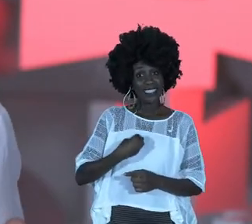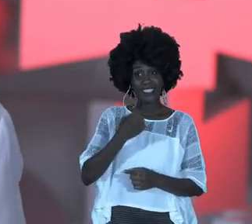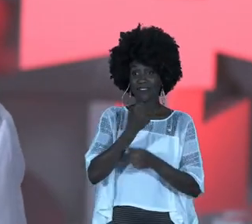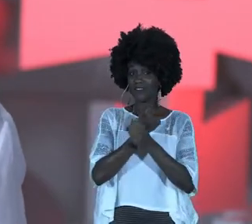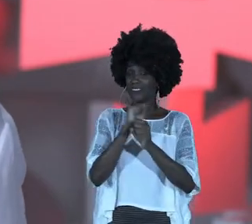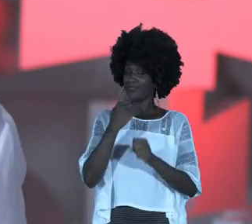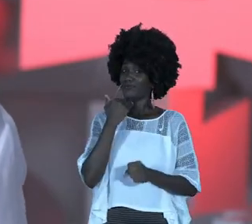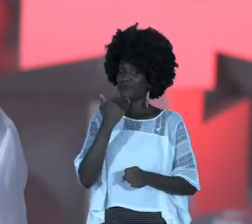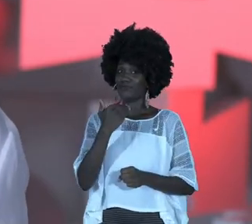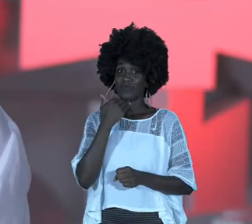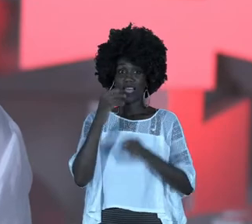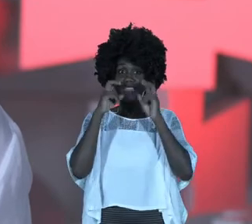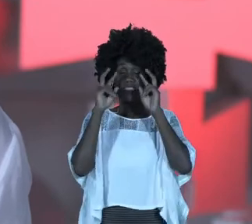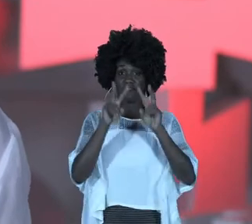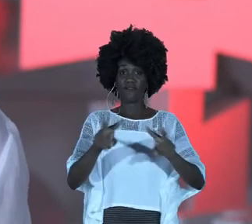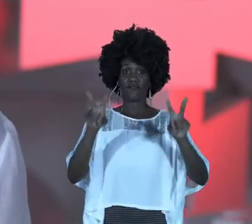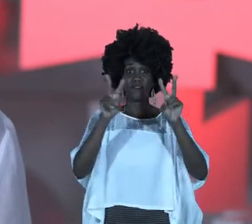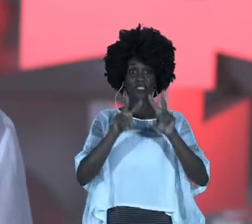daquela ilusão espacial.